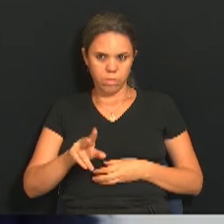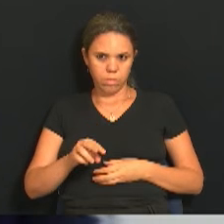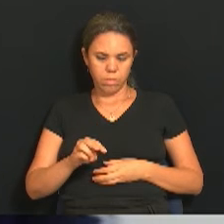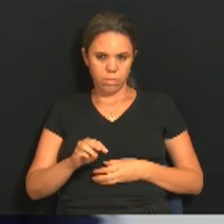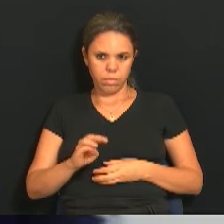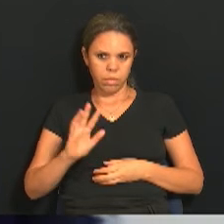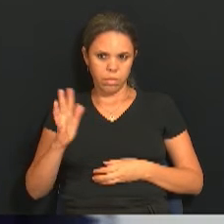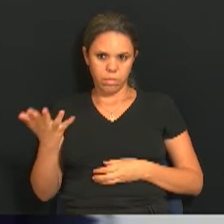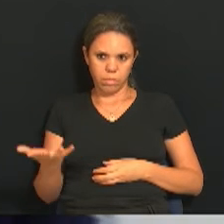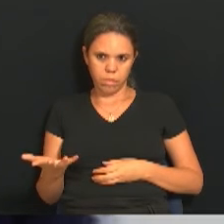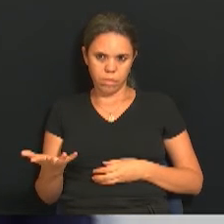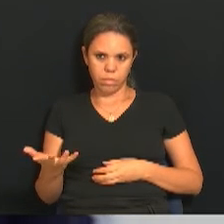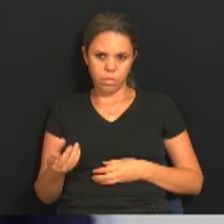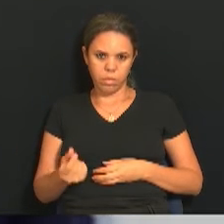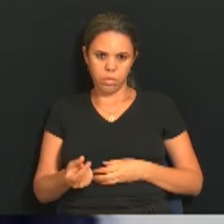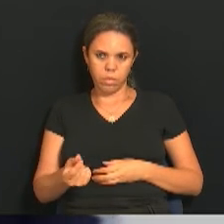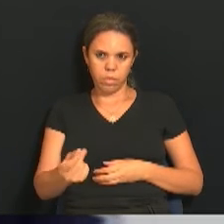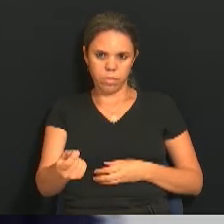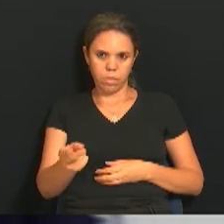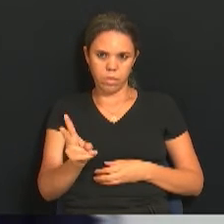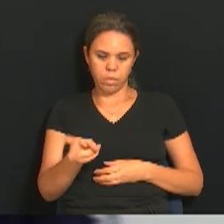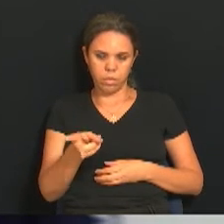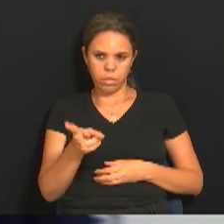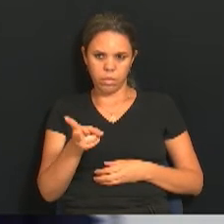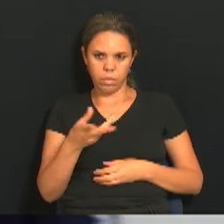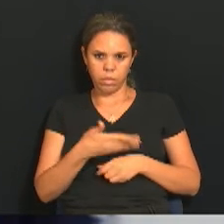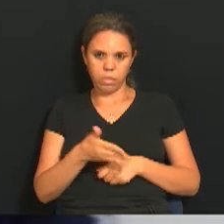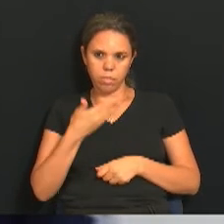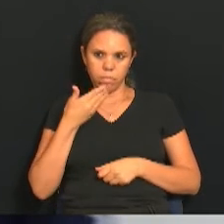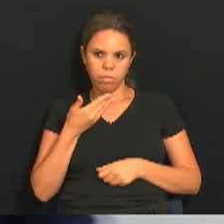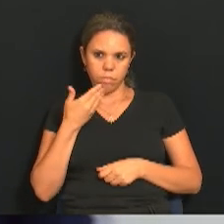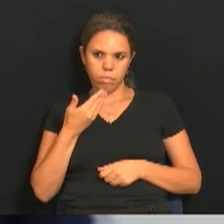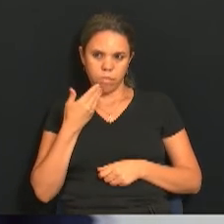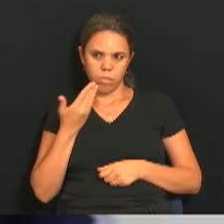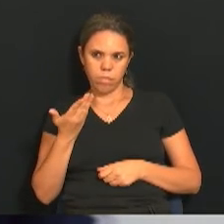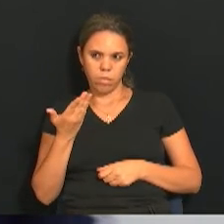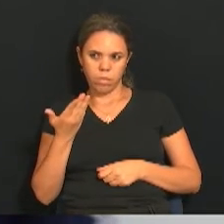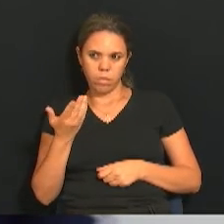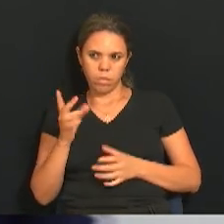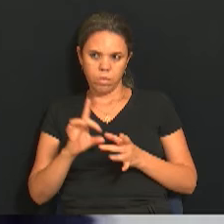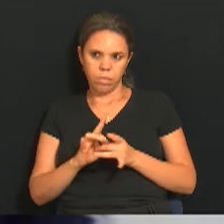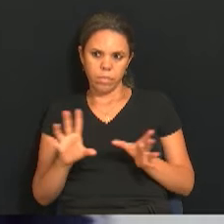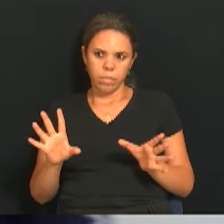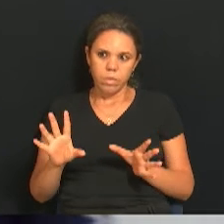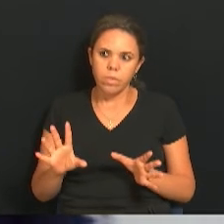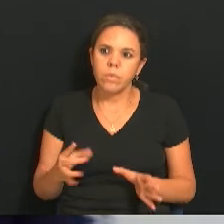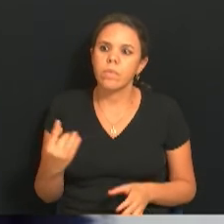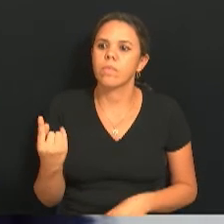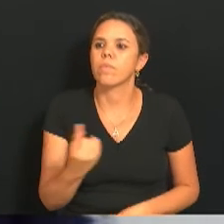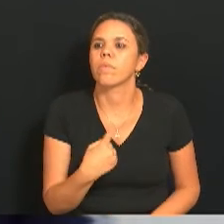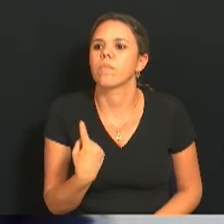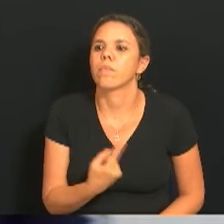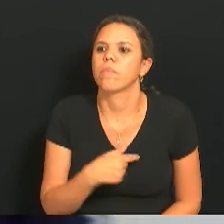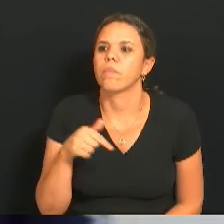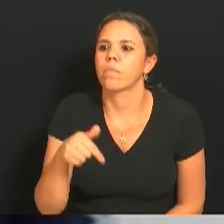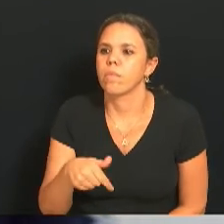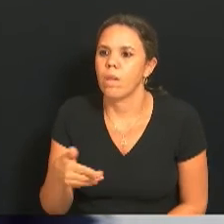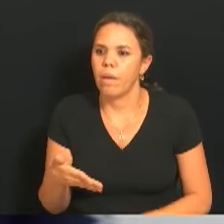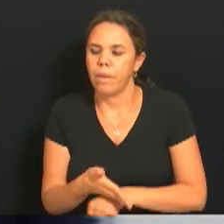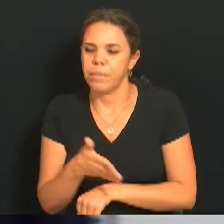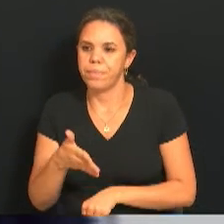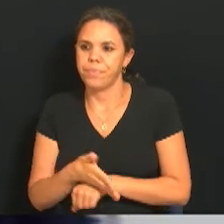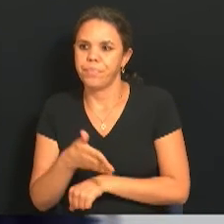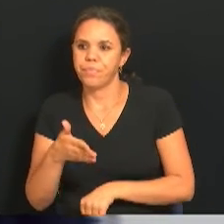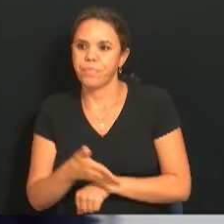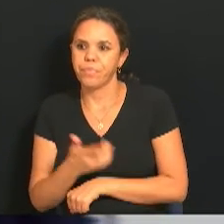seja duradoura, que seja prática e que permita a cada um de nós aqui como participantes e